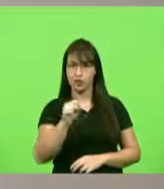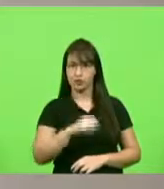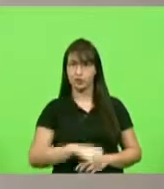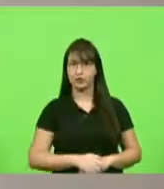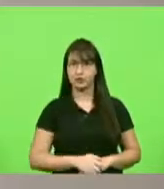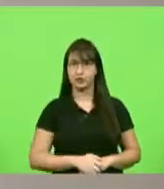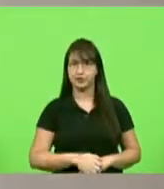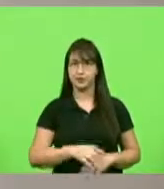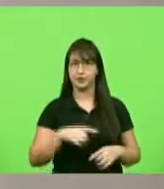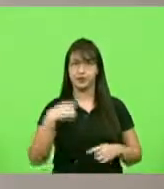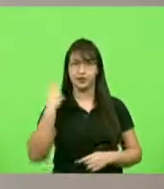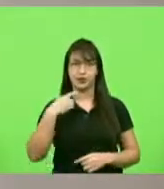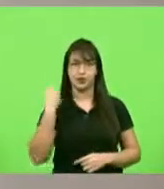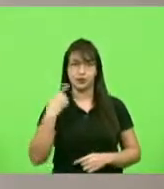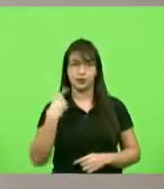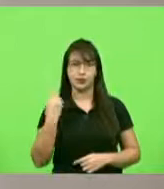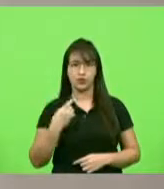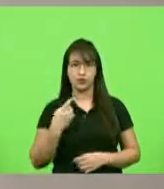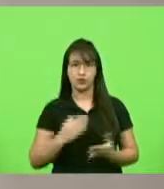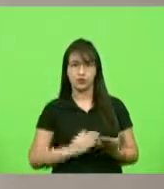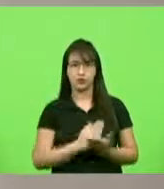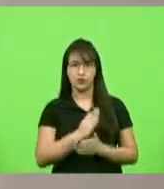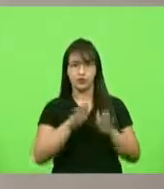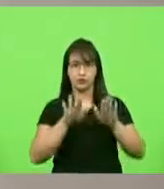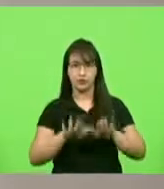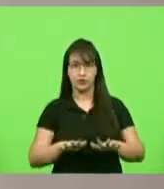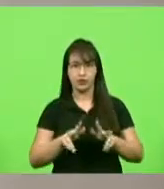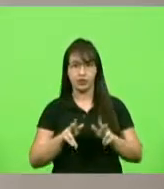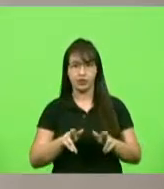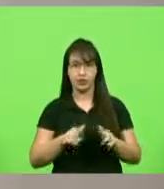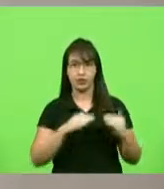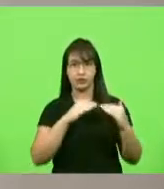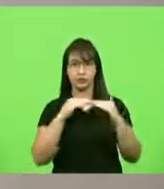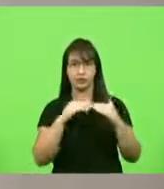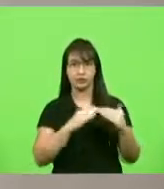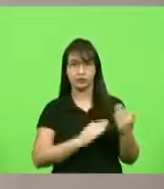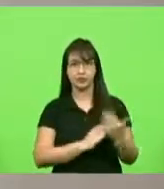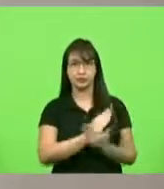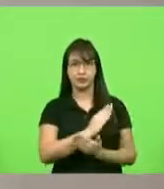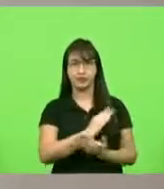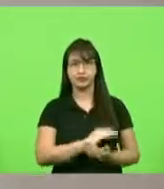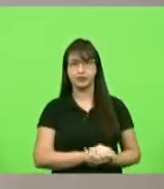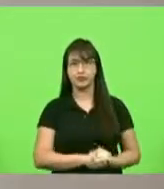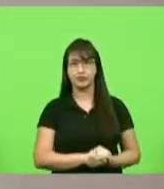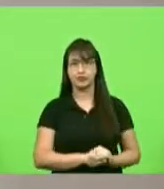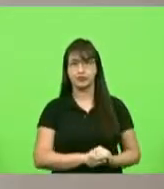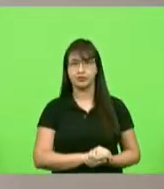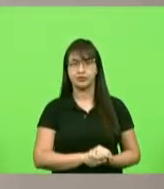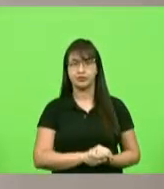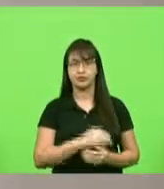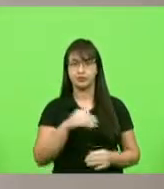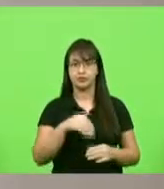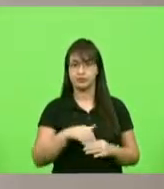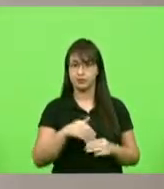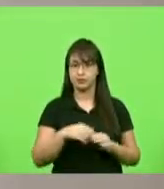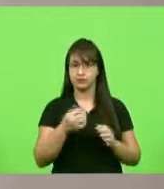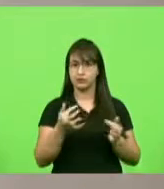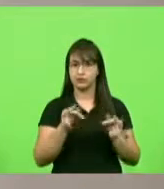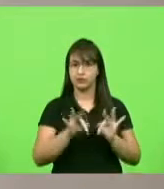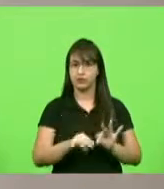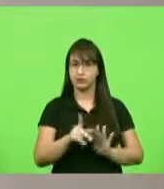Deputados que aprovam, permaneçam como se encontram. Aprovado por unanimidade. Votação da redação final do projeto de